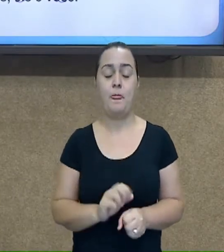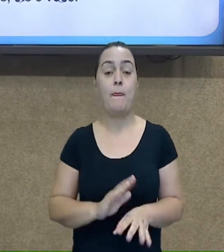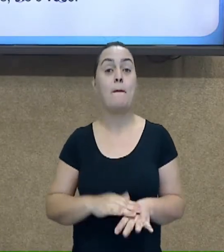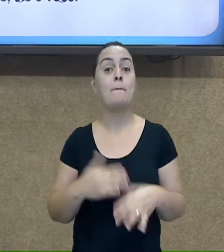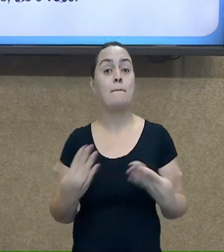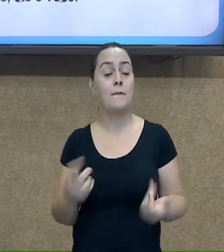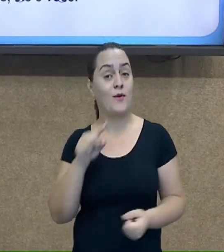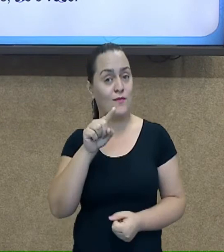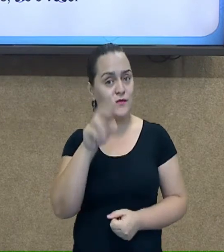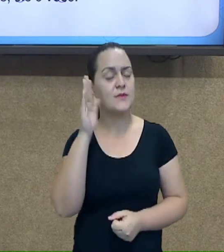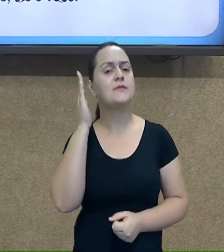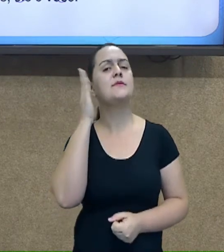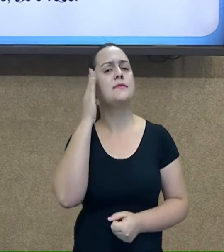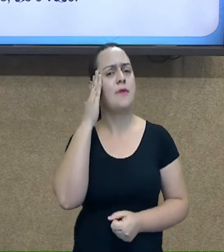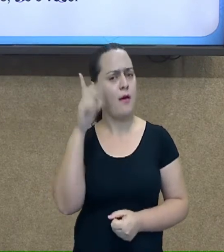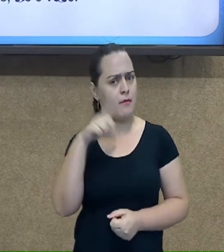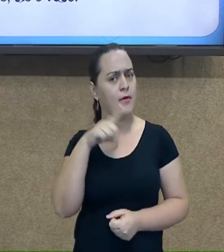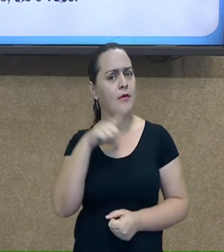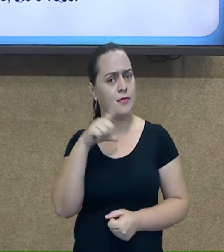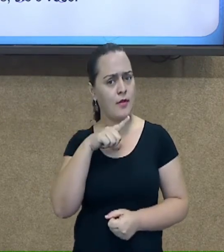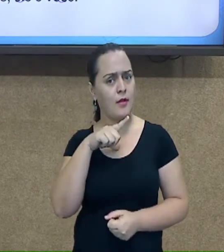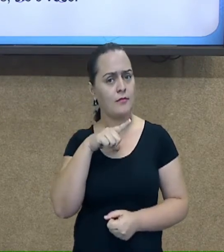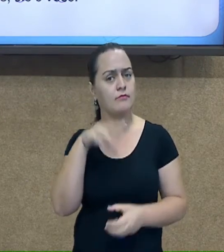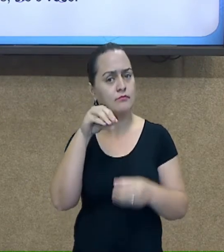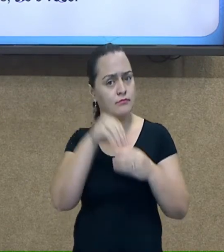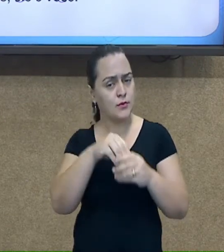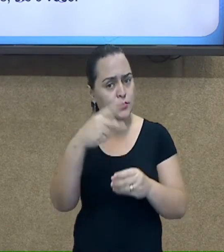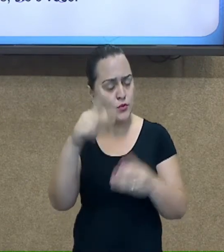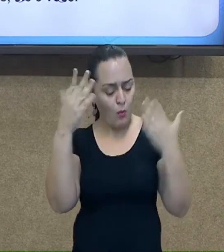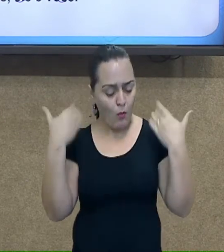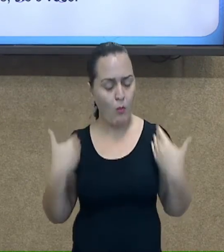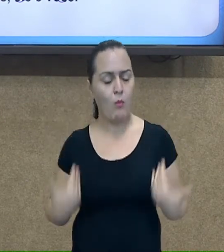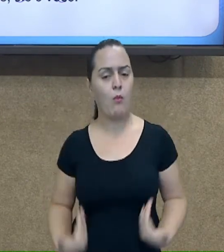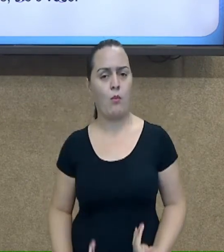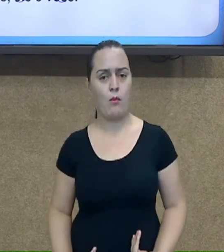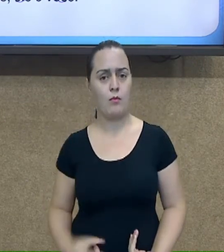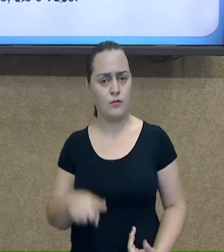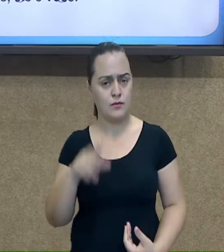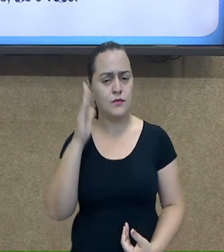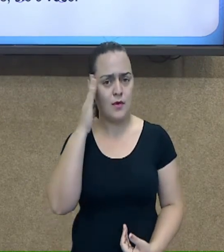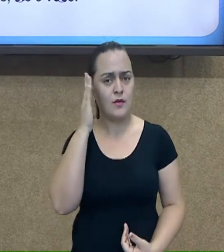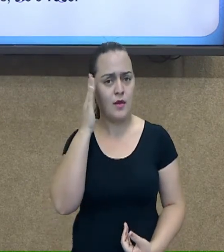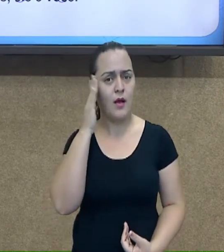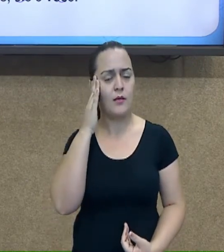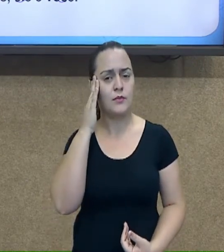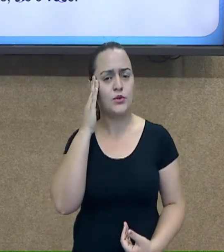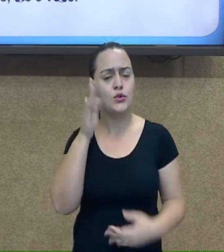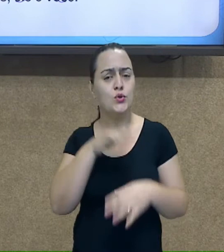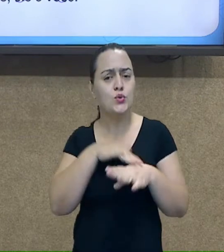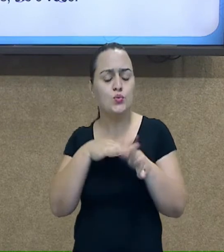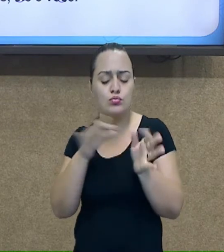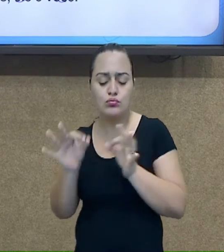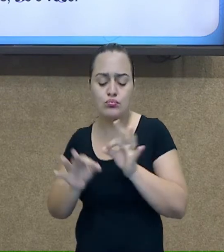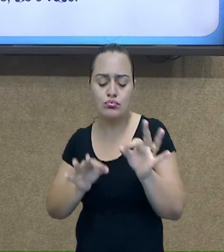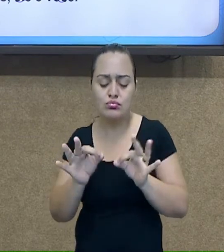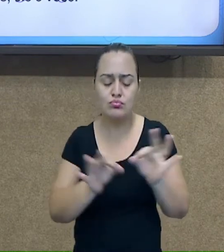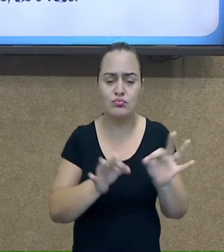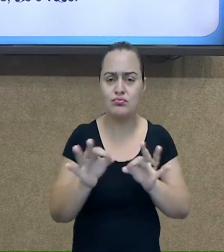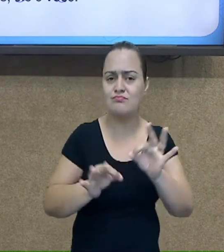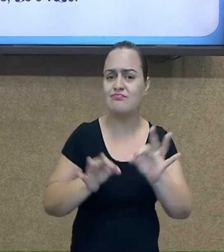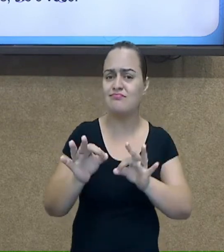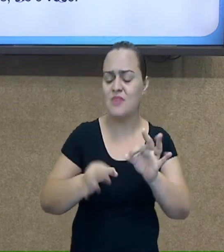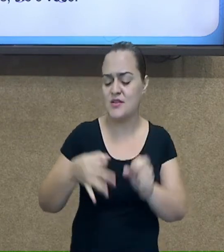você sabe que eles estão presentes e eles funcionam para que